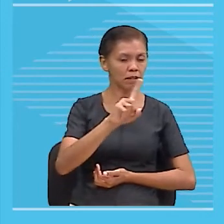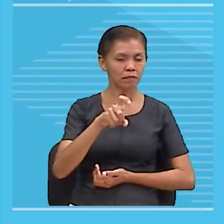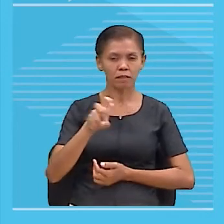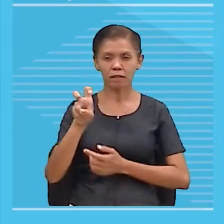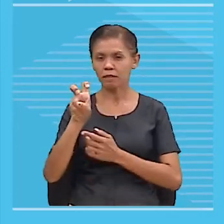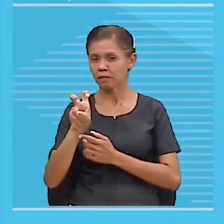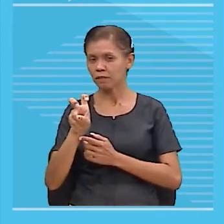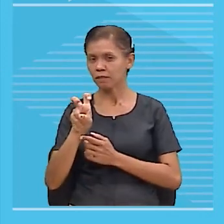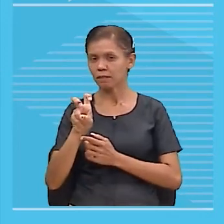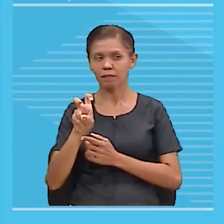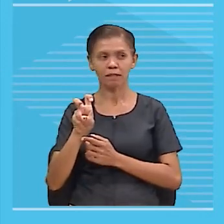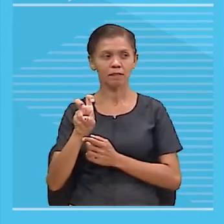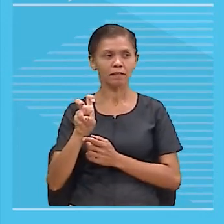dica.